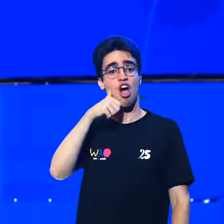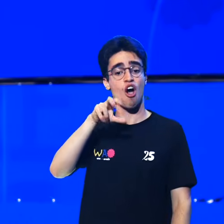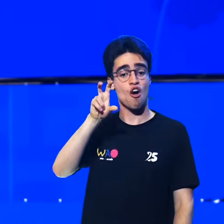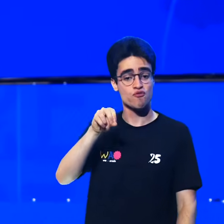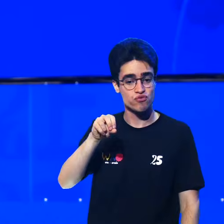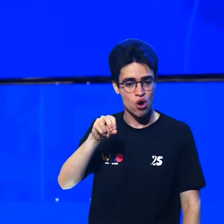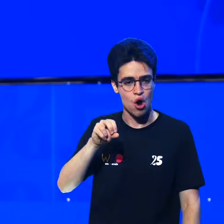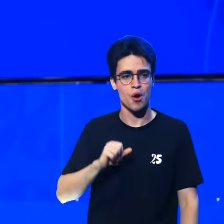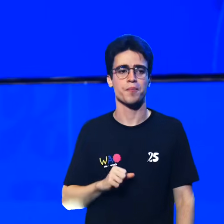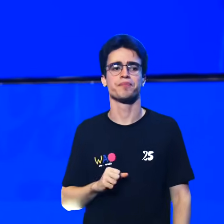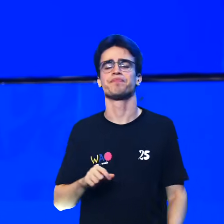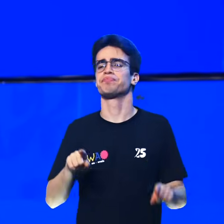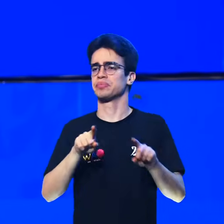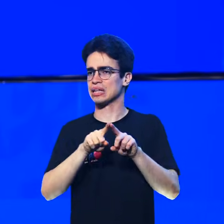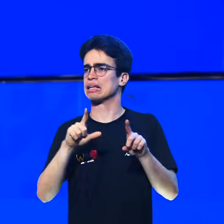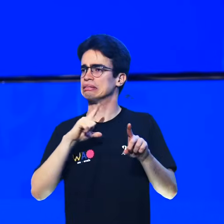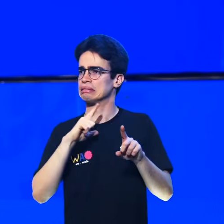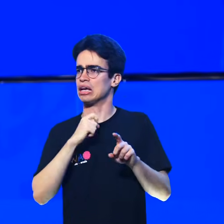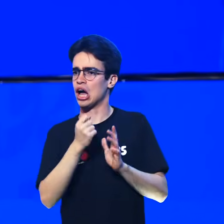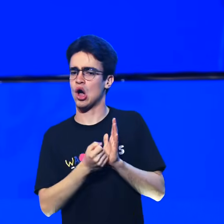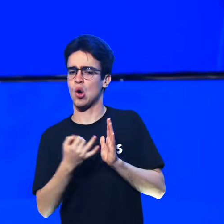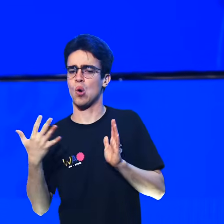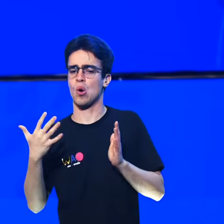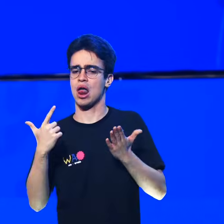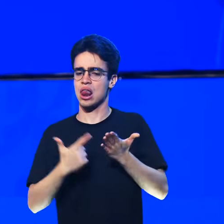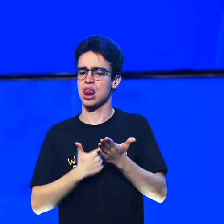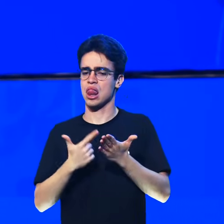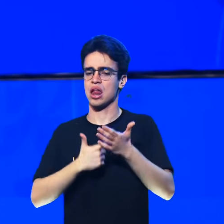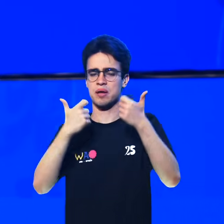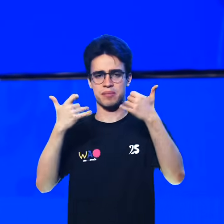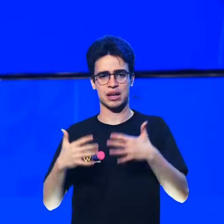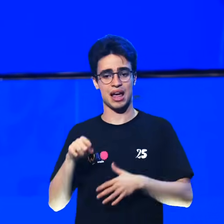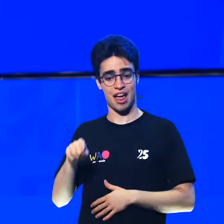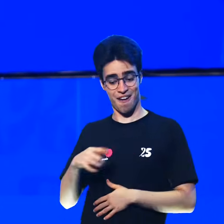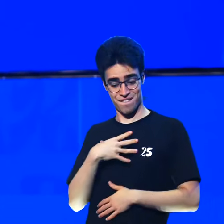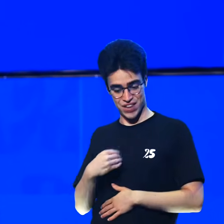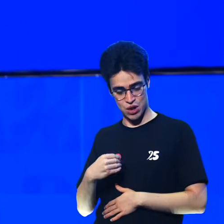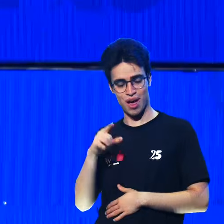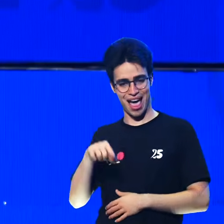Tem vários livros falando sobre Davi, seu filho.